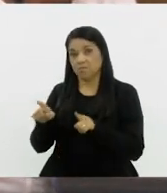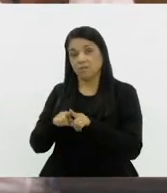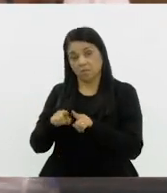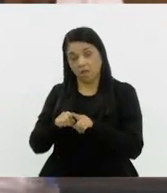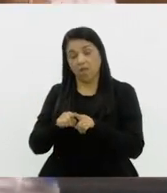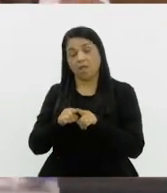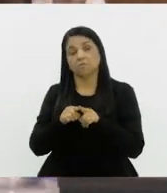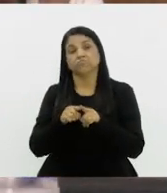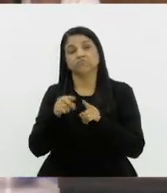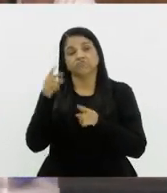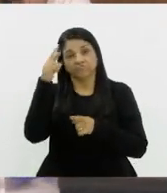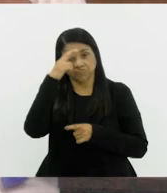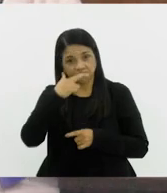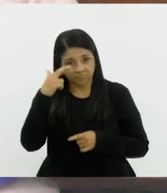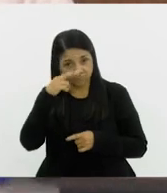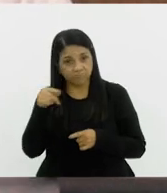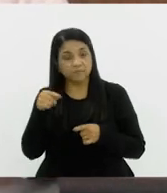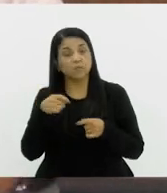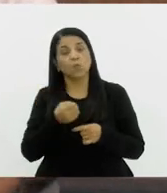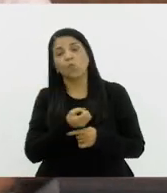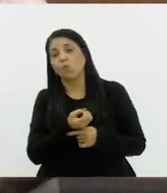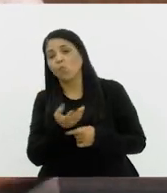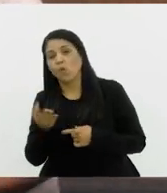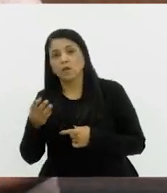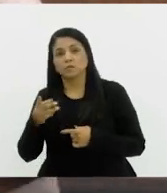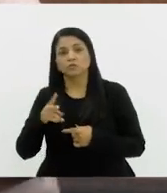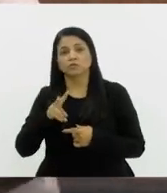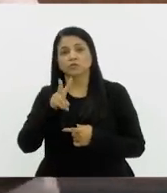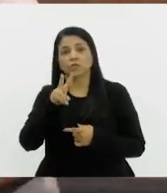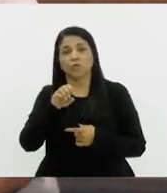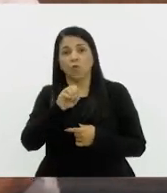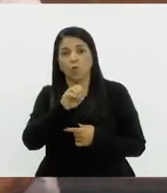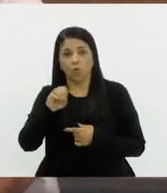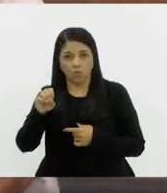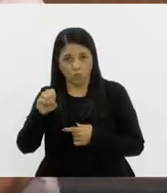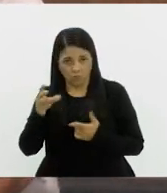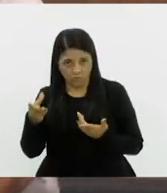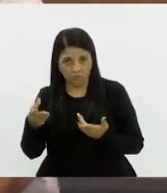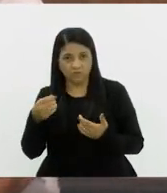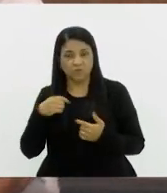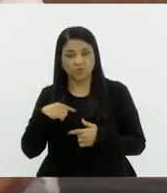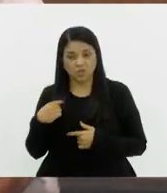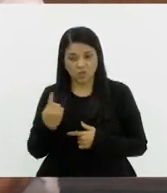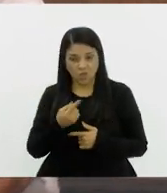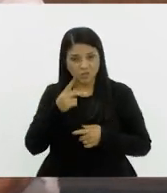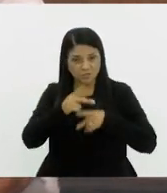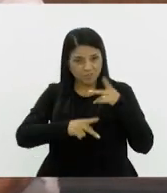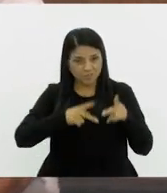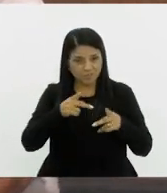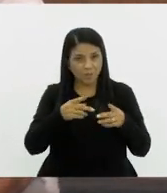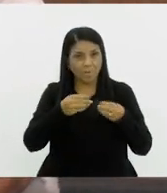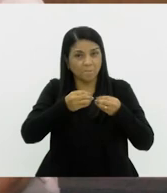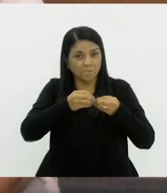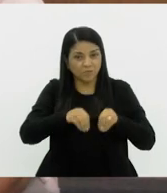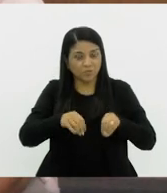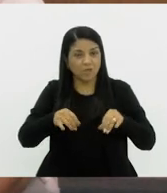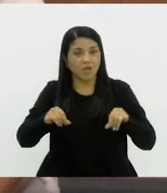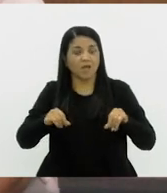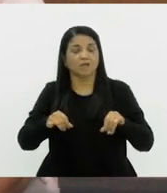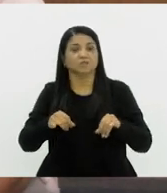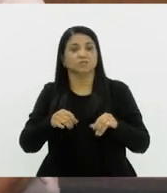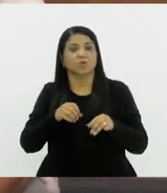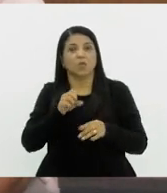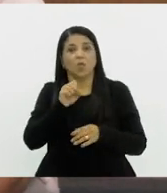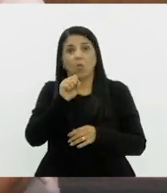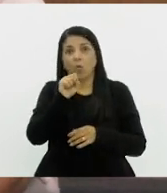saber, né, que voos são esses, com que frequência, porque nós somos castigados a partir de 8 da manhã, às vezes antes,